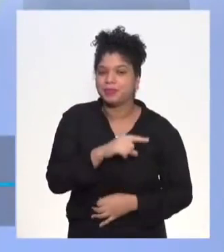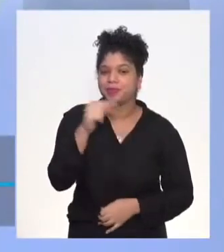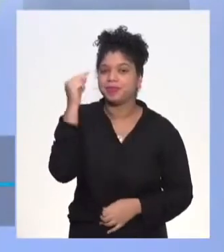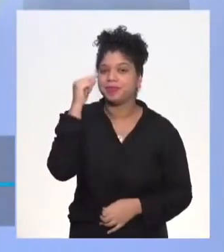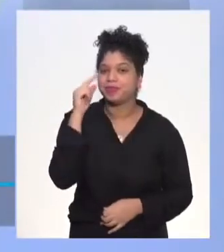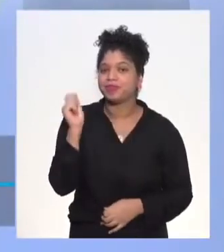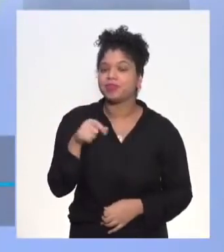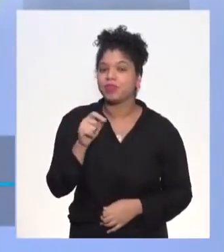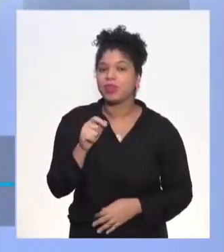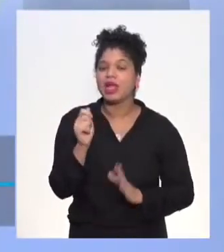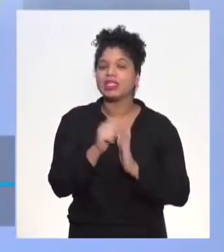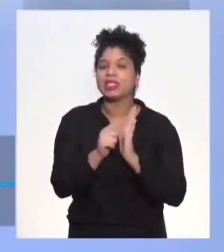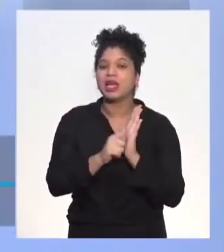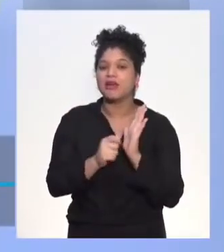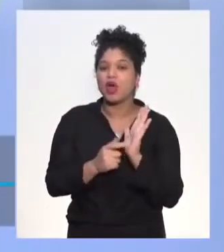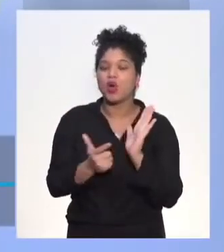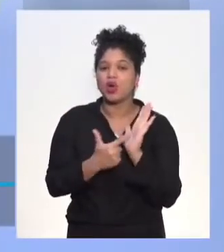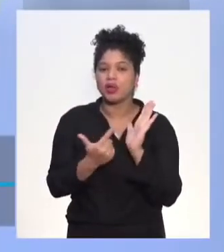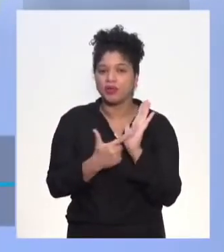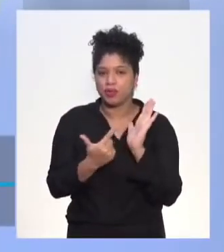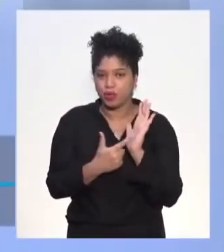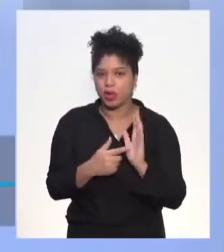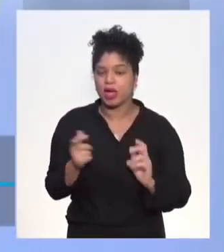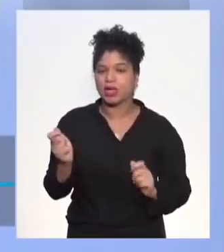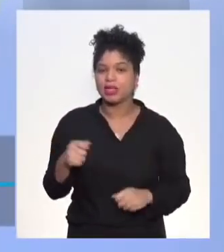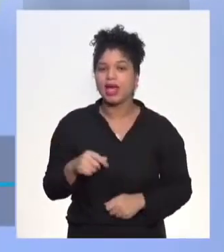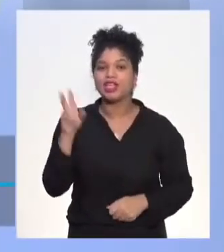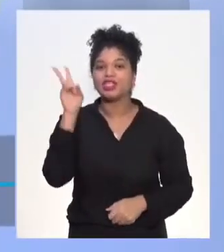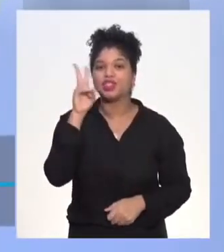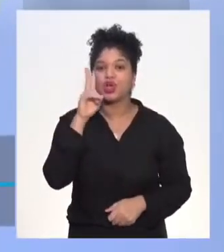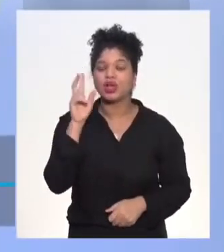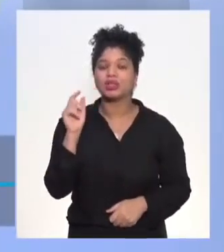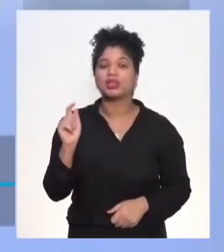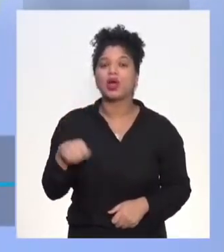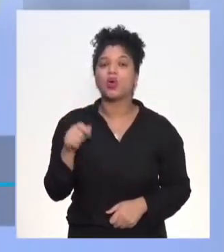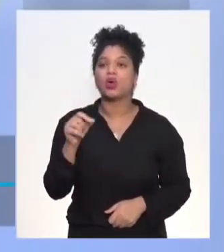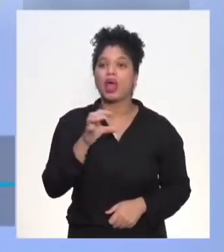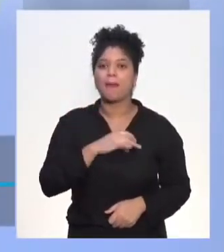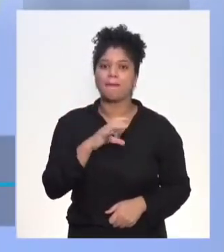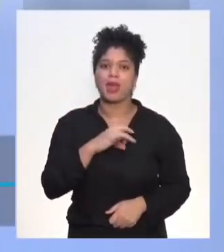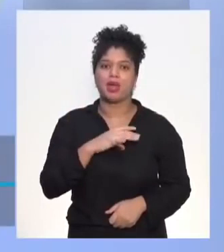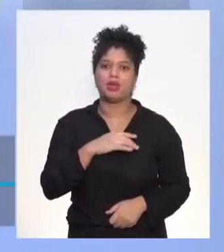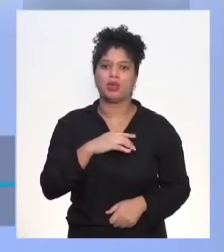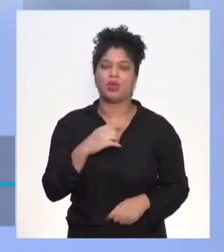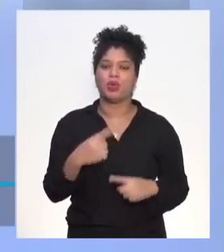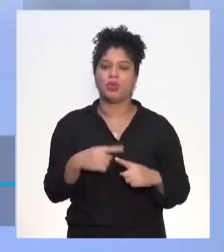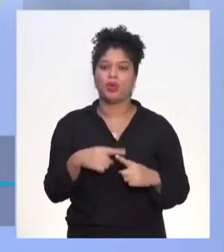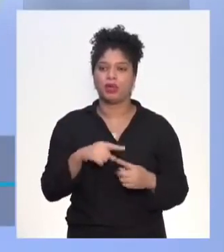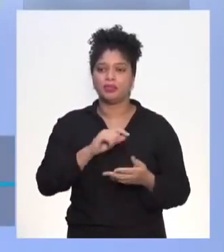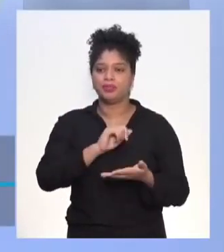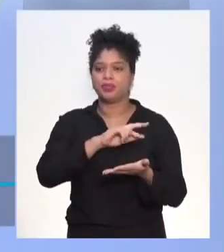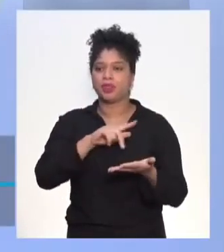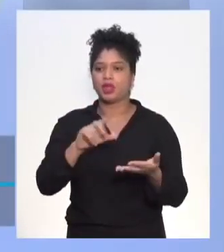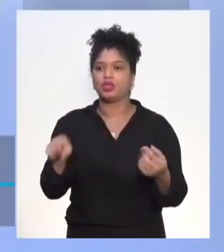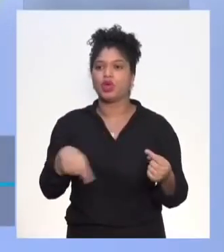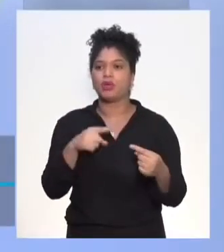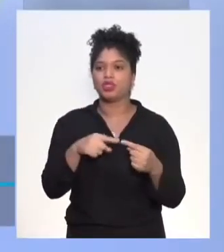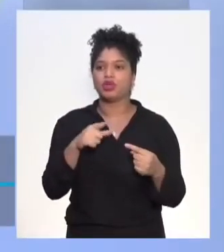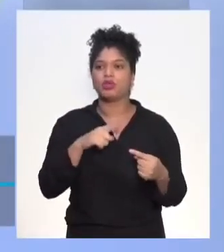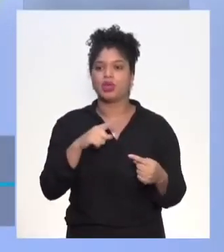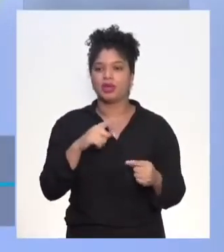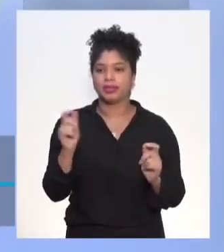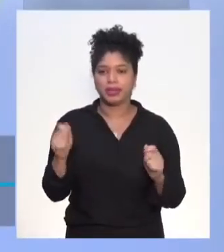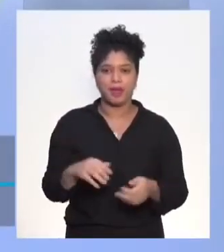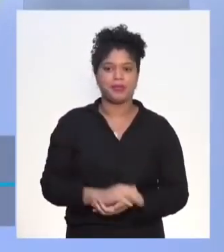escrever um livro. E você quer que essa história passe medo, porque tem um efeito, né? Tem um objetivo a sua história, passar